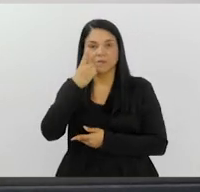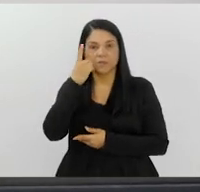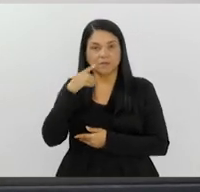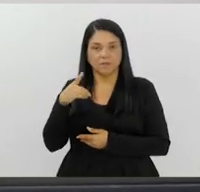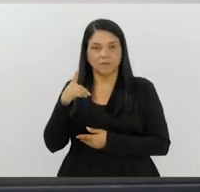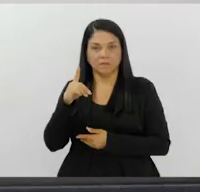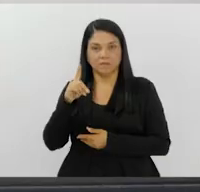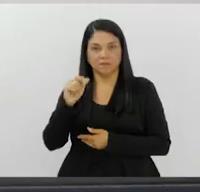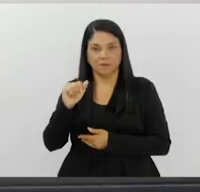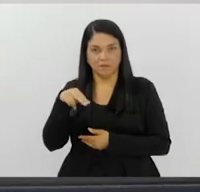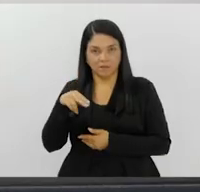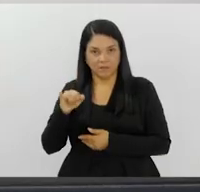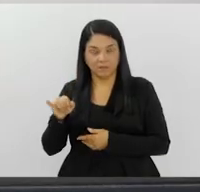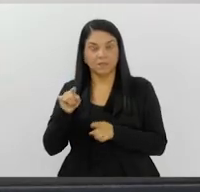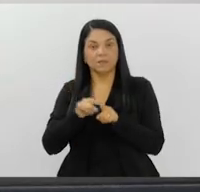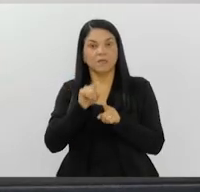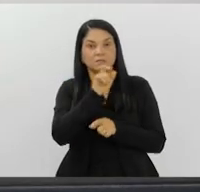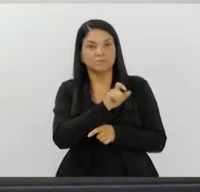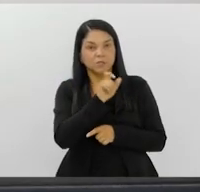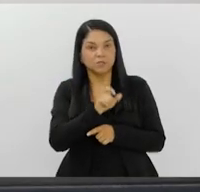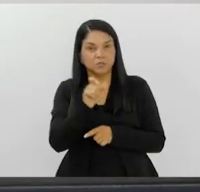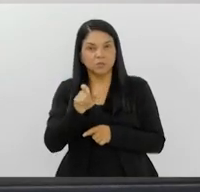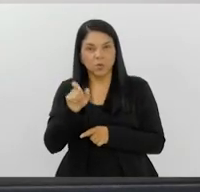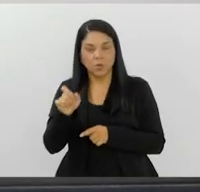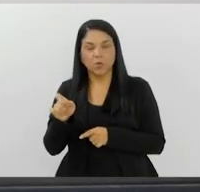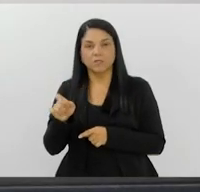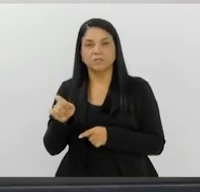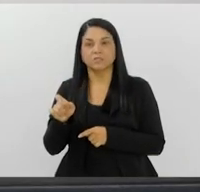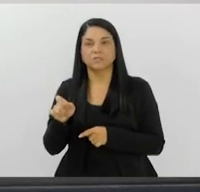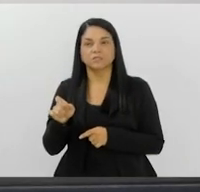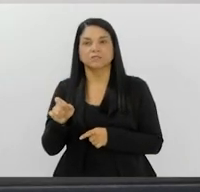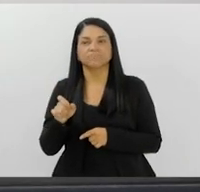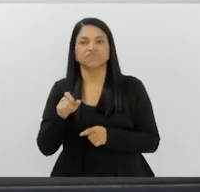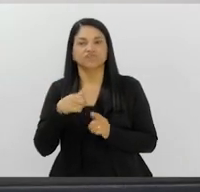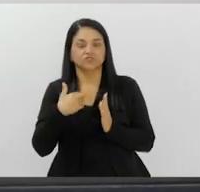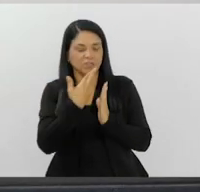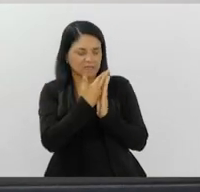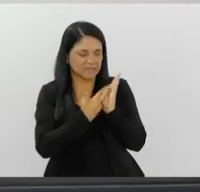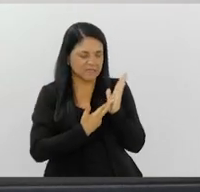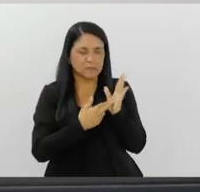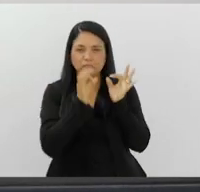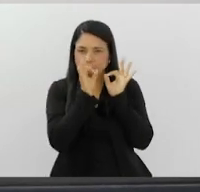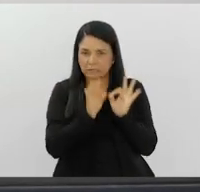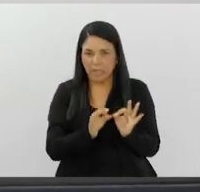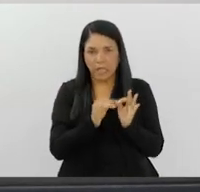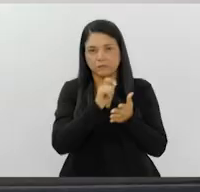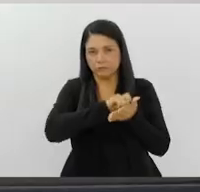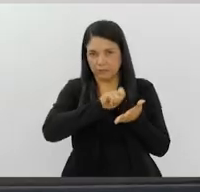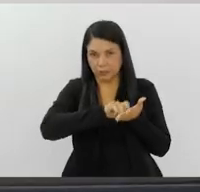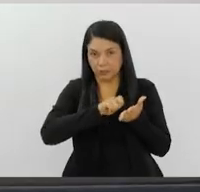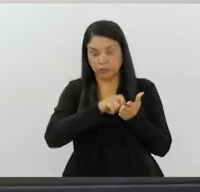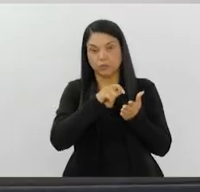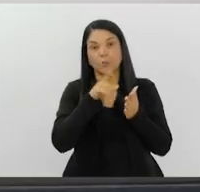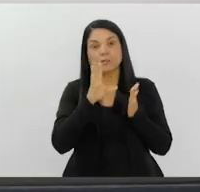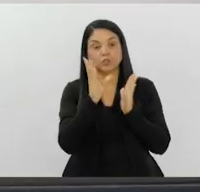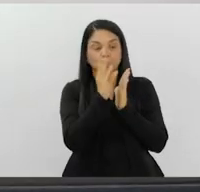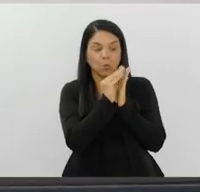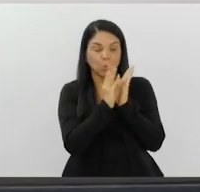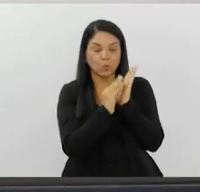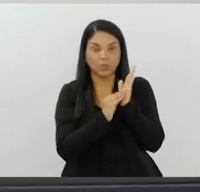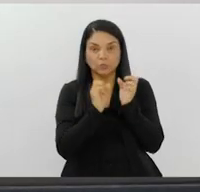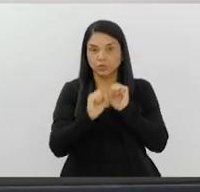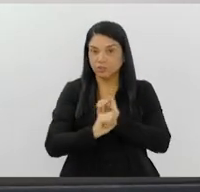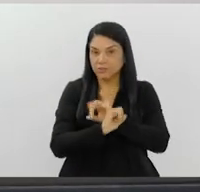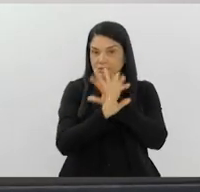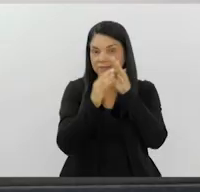Mas seria bom que as pessoas não as de redação porque essas Eu já vi que estão certas e tal as de conteúdo que fossem esclarecidas